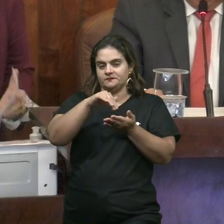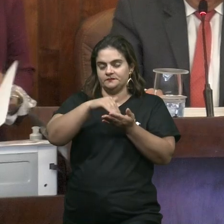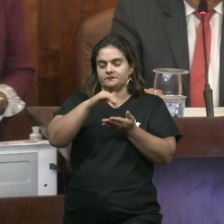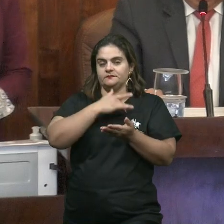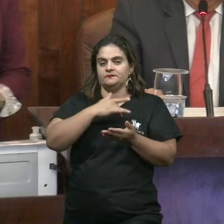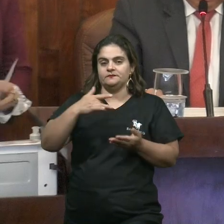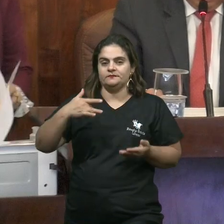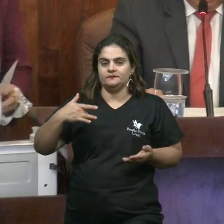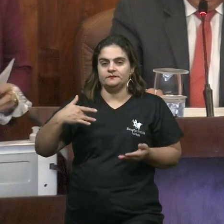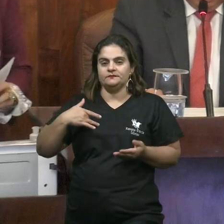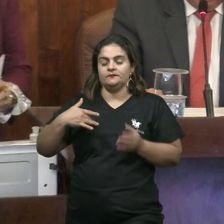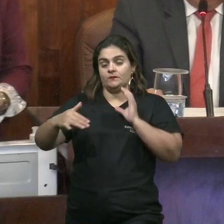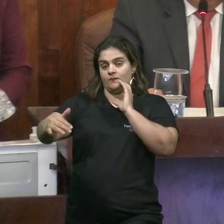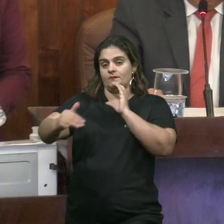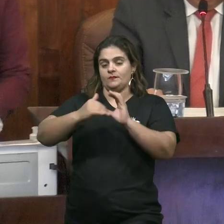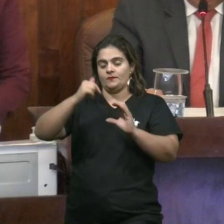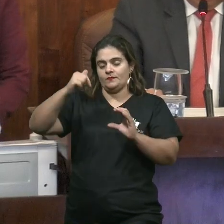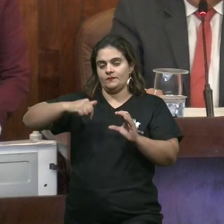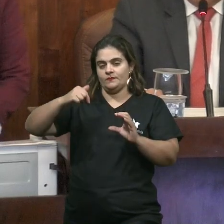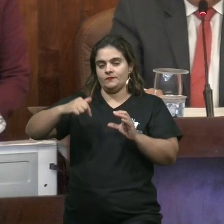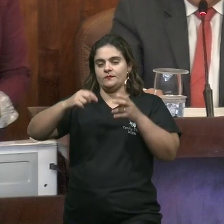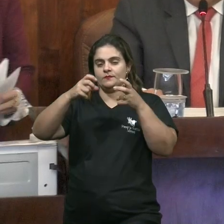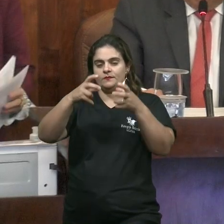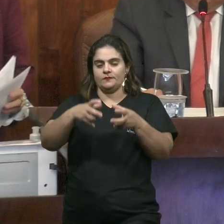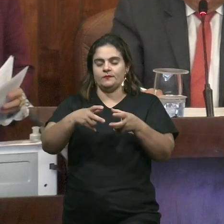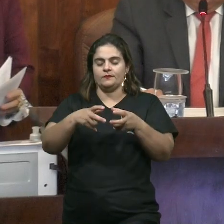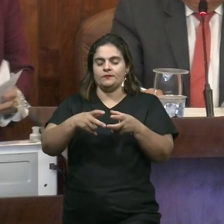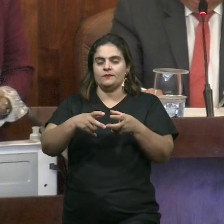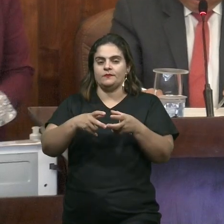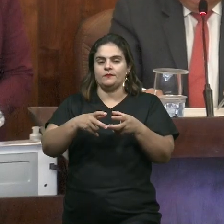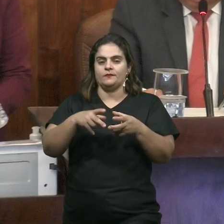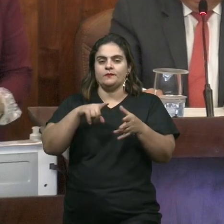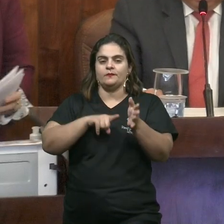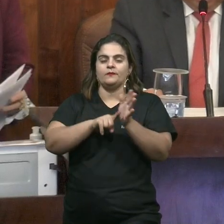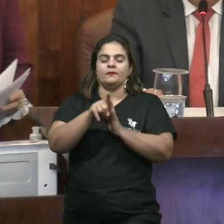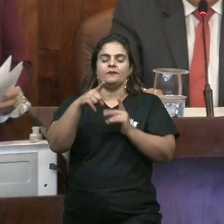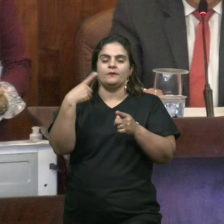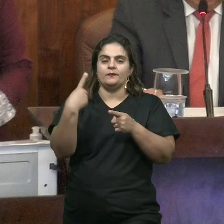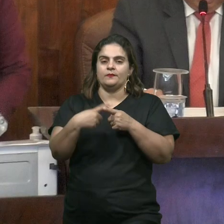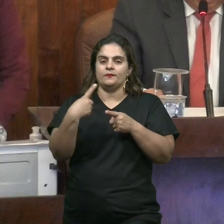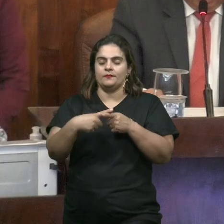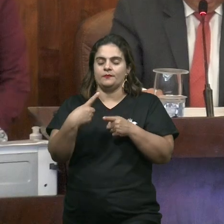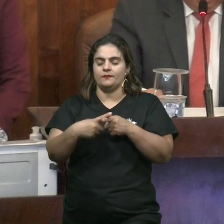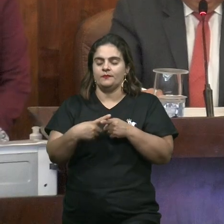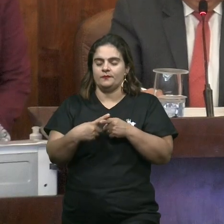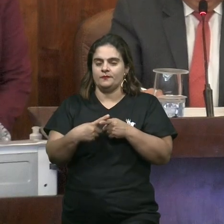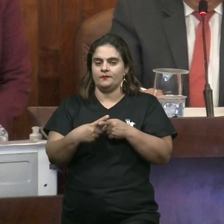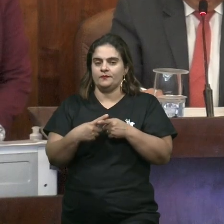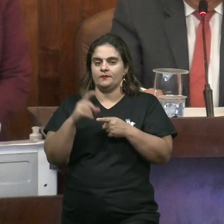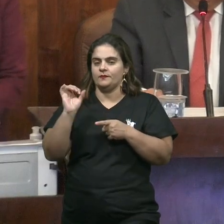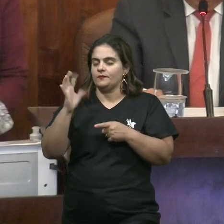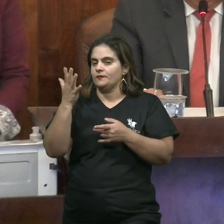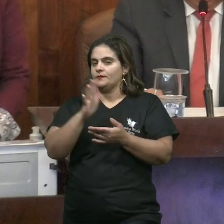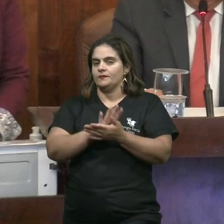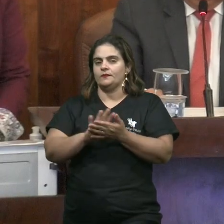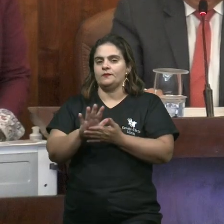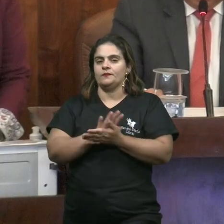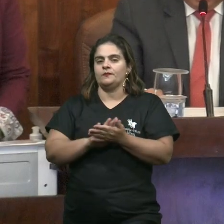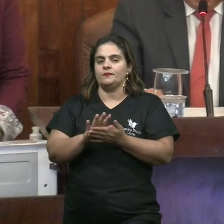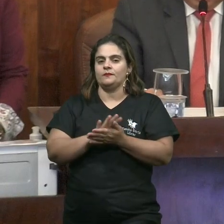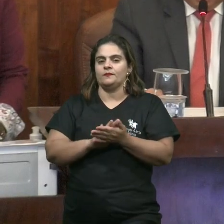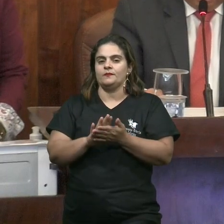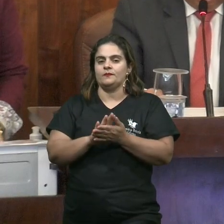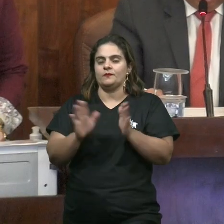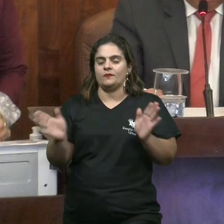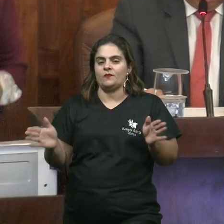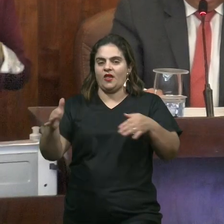Saúde, encaminhar essa Casa de Leis e informações sobre o motivo pelo qual não está sendo realizada a distribuição contínua de fraldas